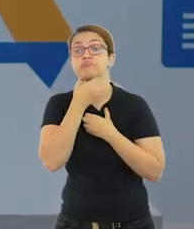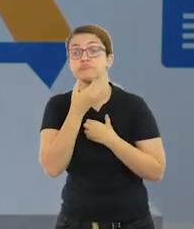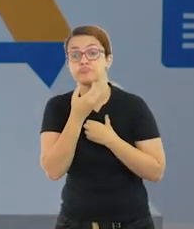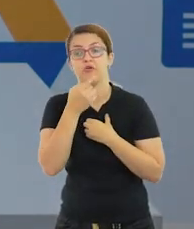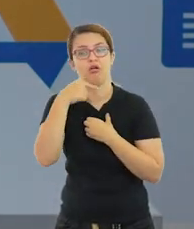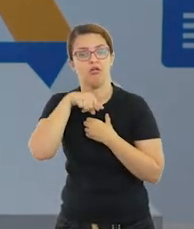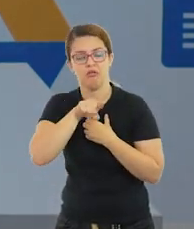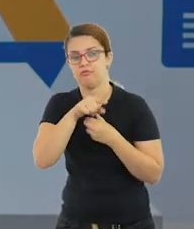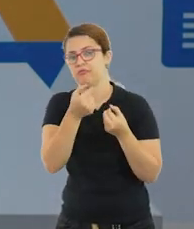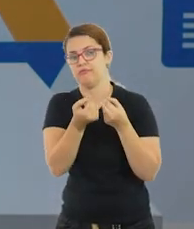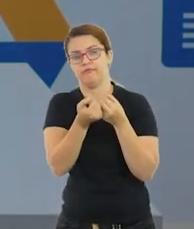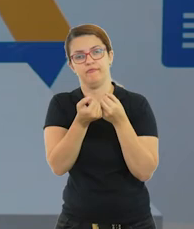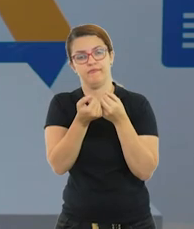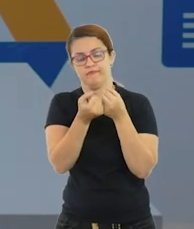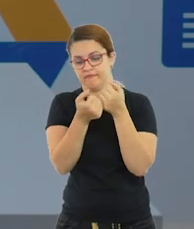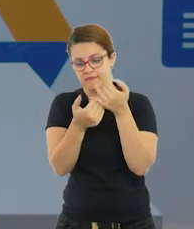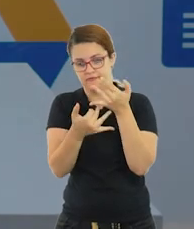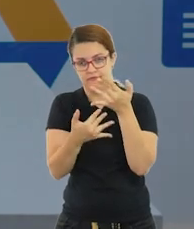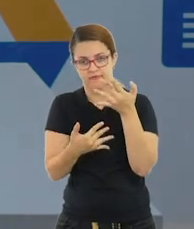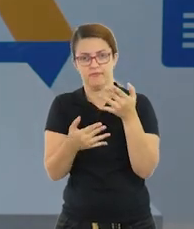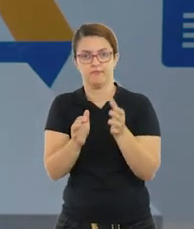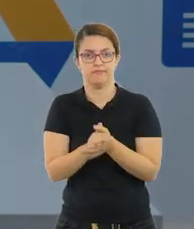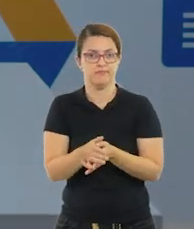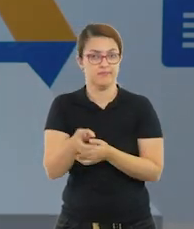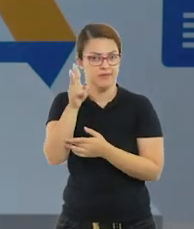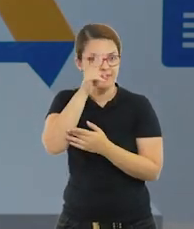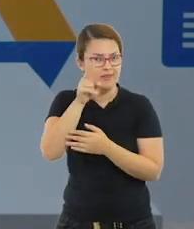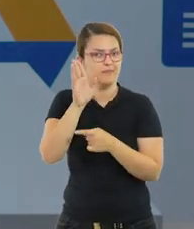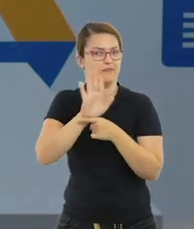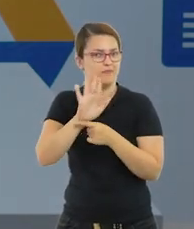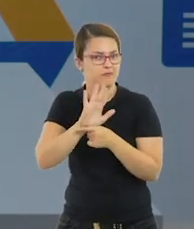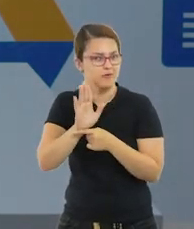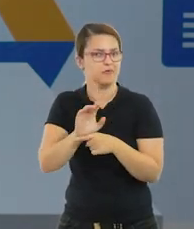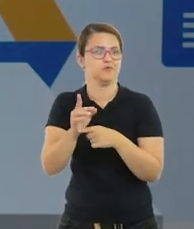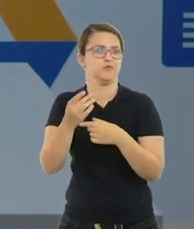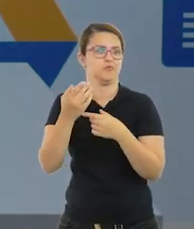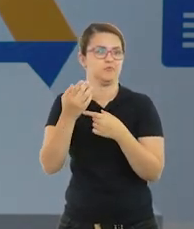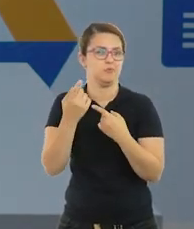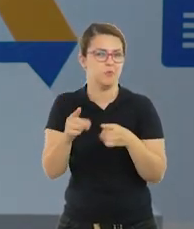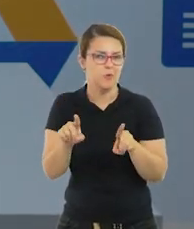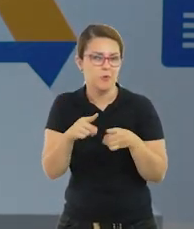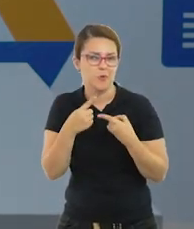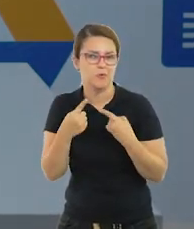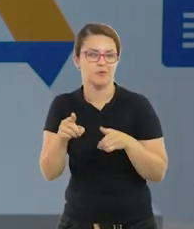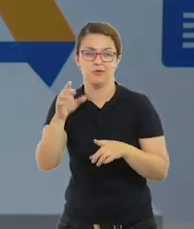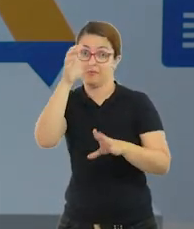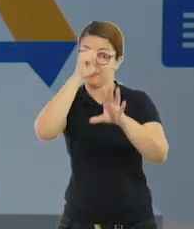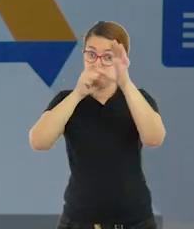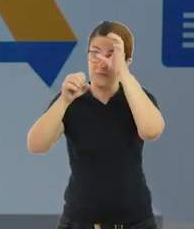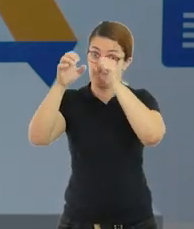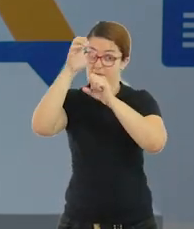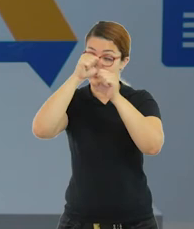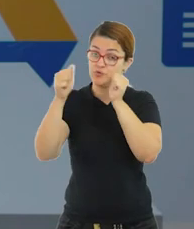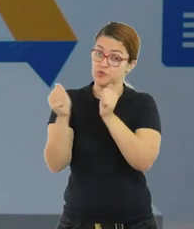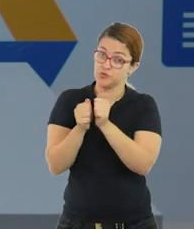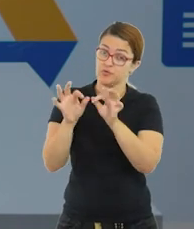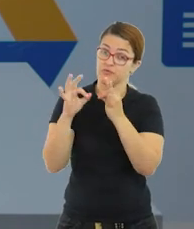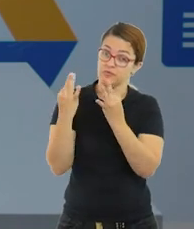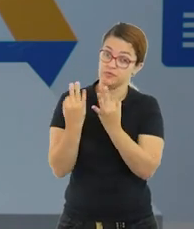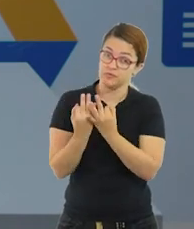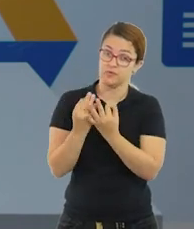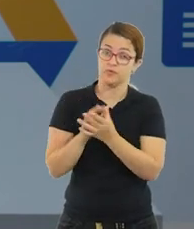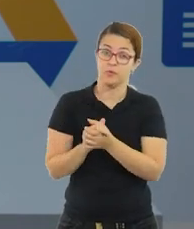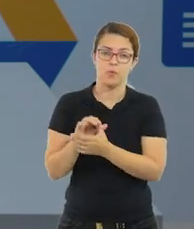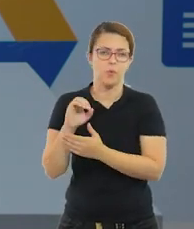giraffe. Fora isso, nós vamos ter, como sempre, o nosso vídeo com músicas para a gente aprender, interagir e cantar junto com os